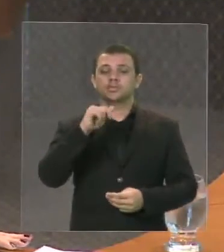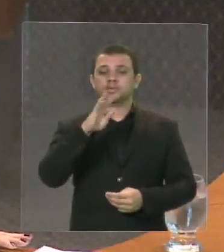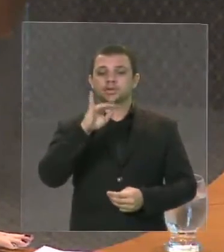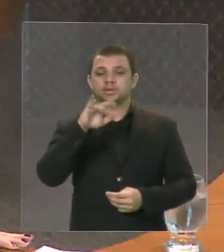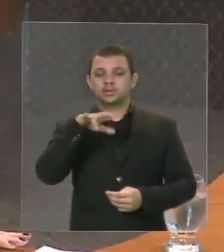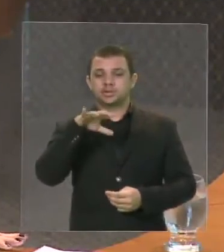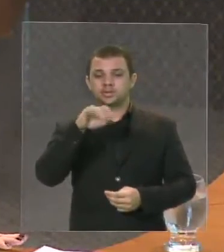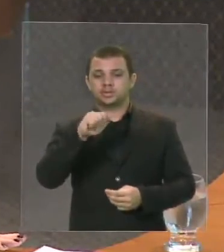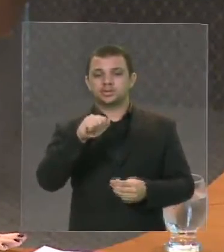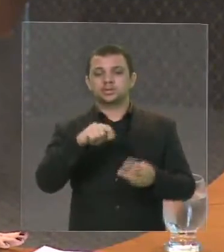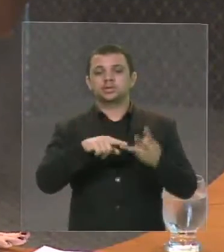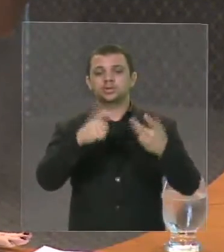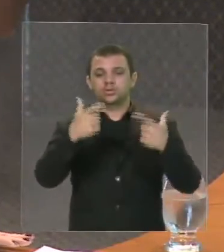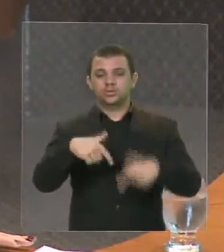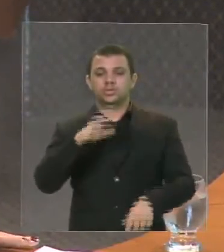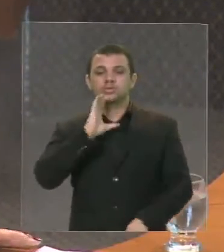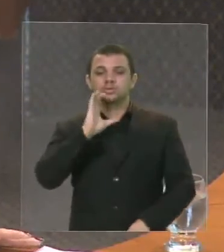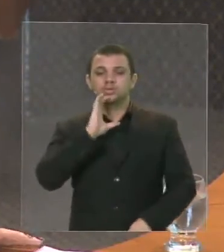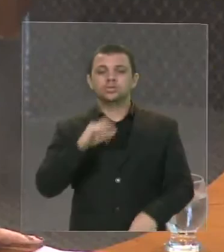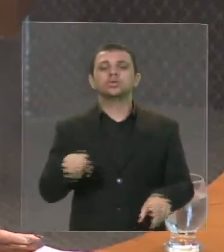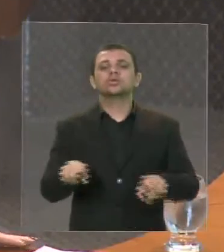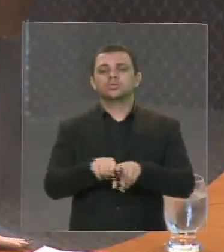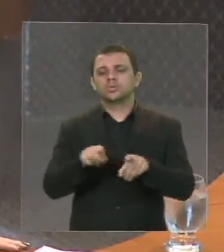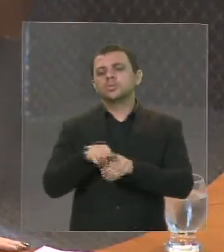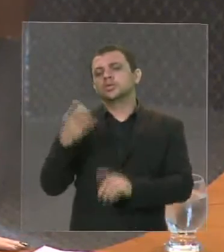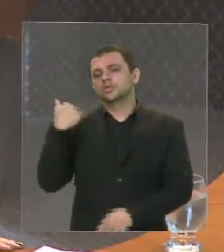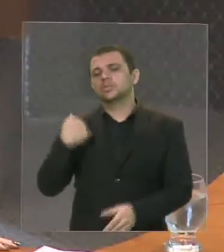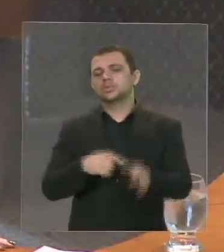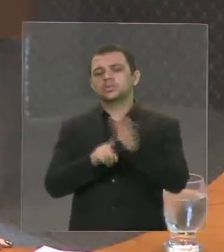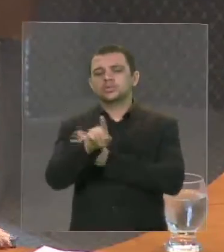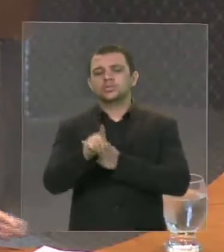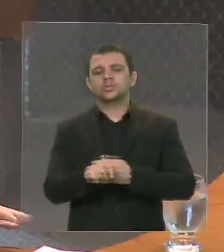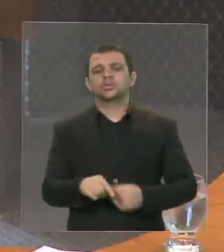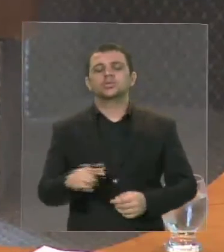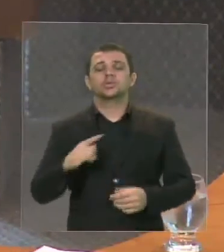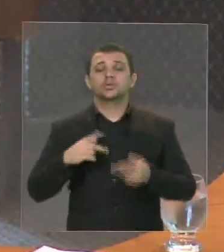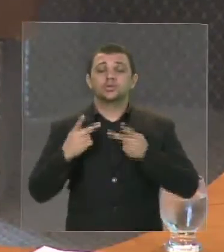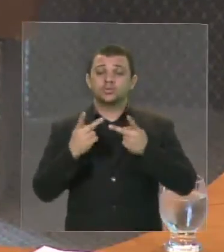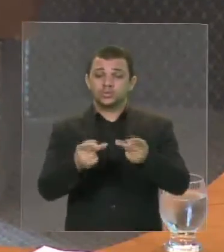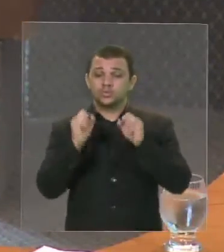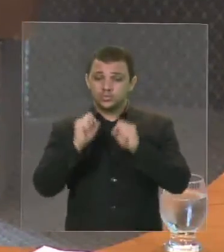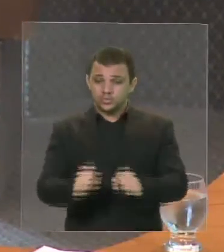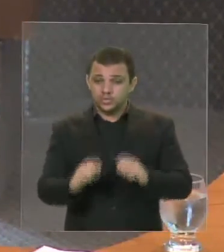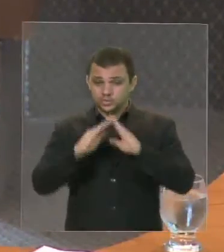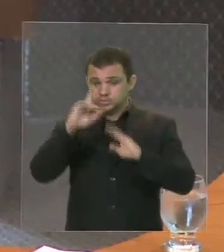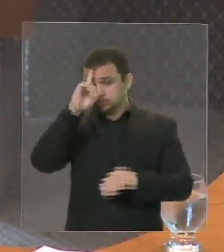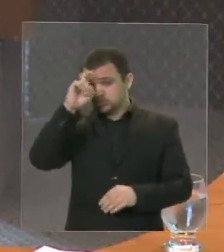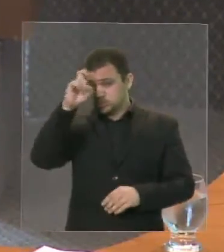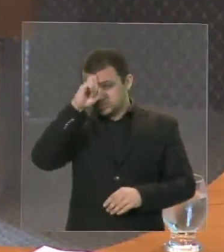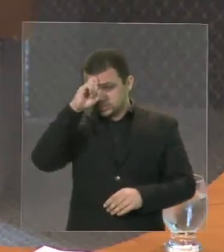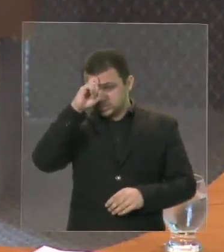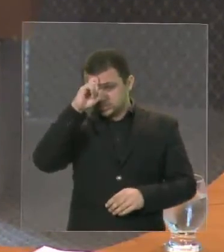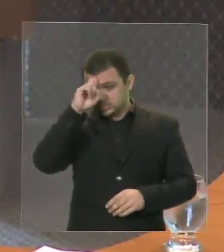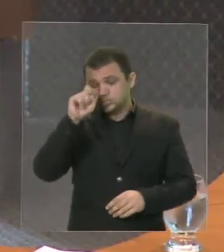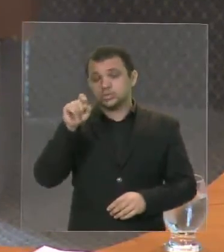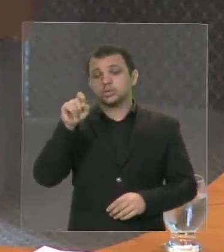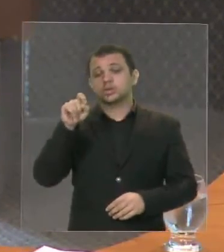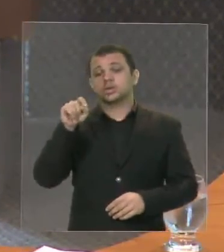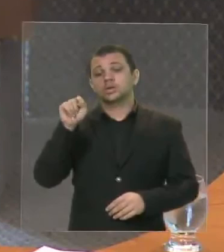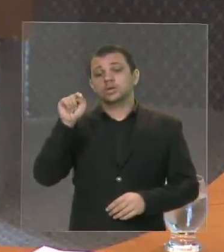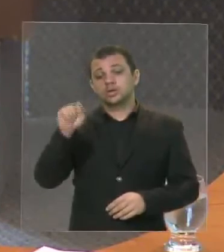requerimento também na época, solicitando uma visita ao Hospital Macro-Regional de Coroatá para a Comissão de Saúde desta